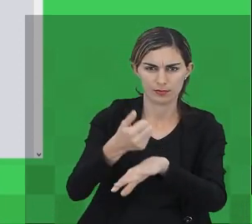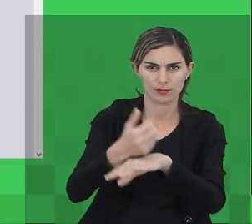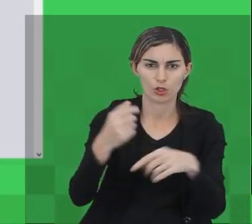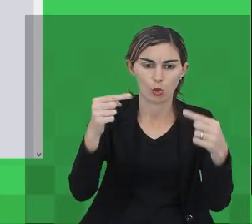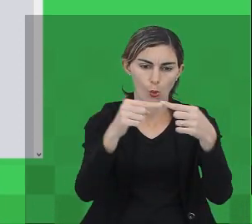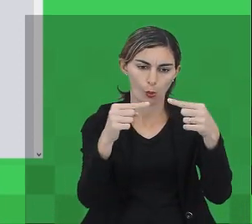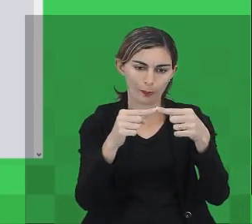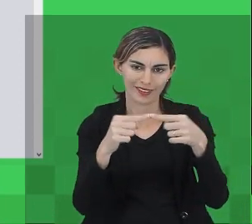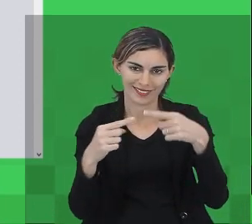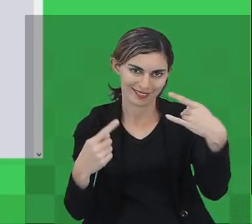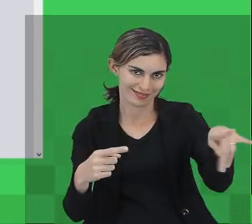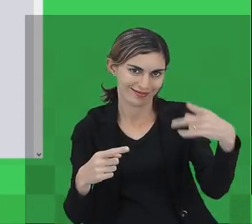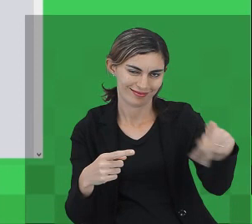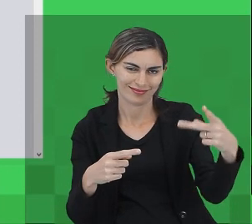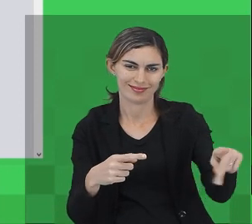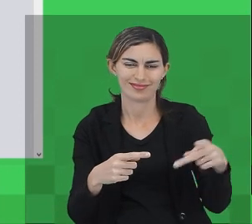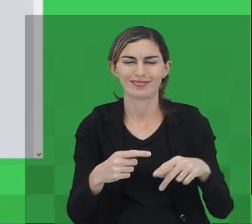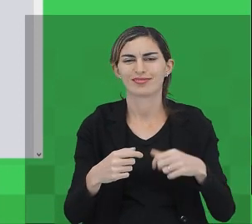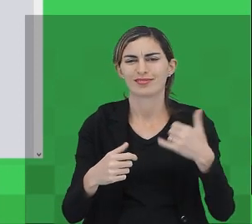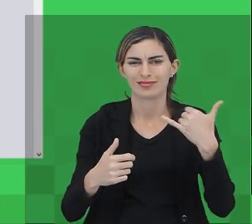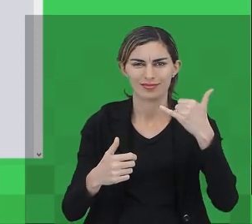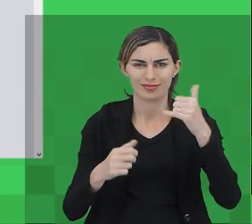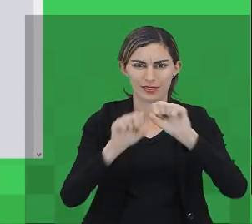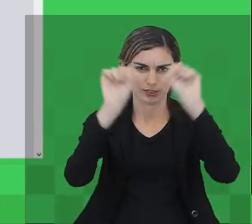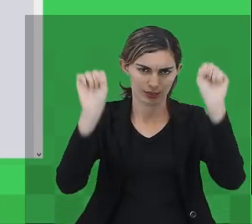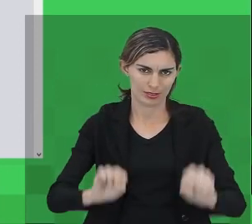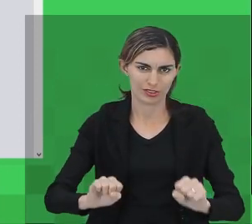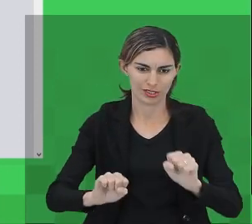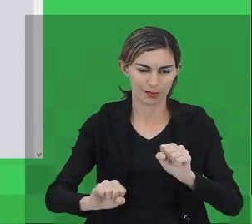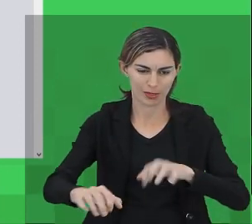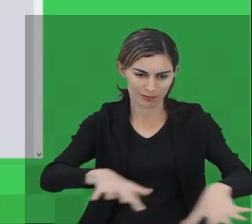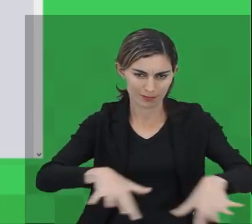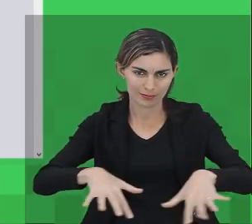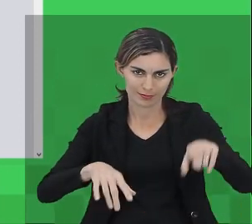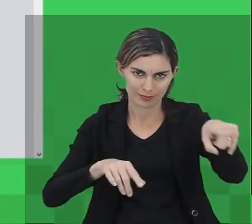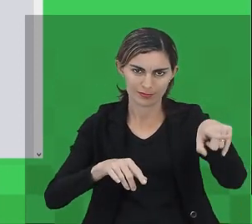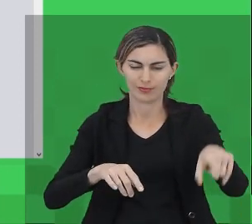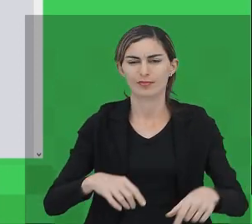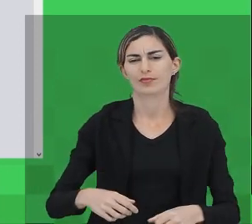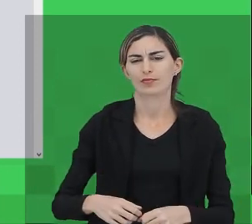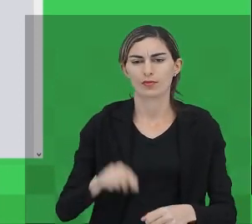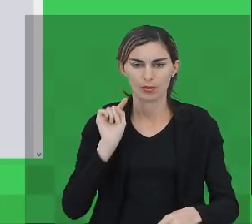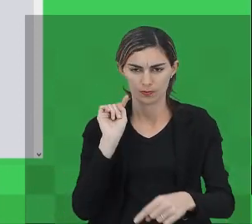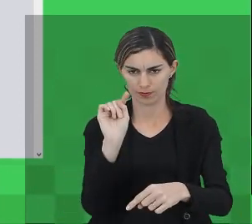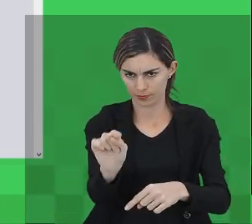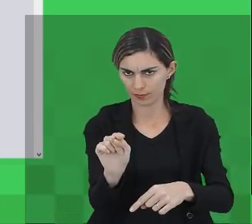JDK compatível com o seu sistema operacional. Basta clicar no link